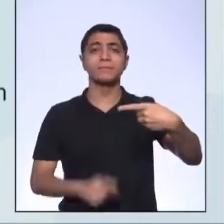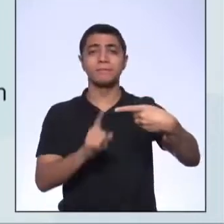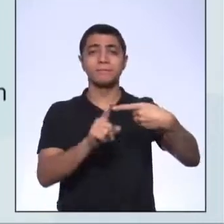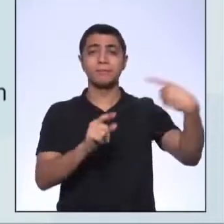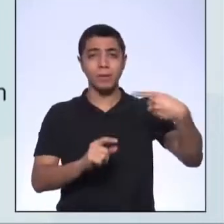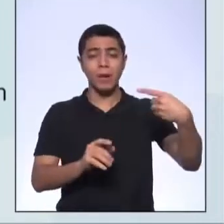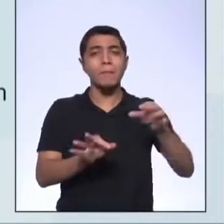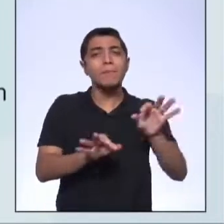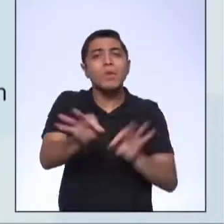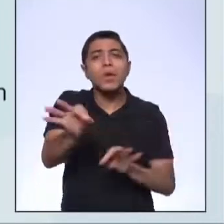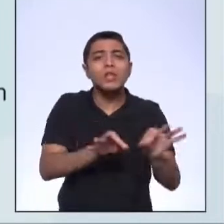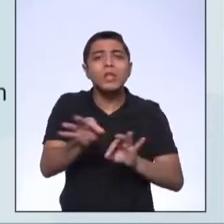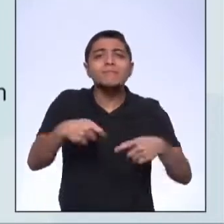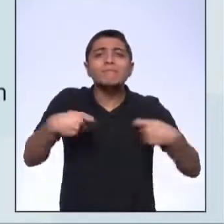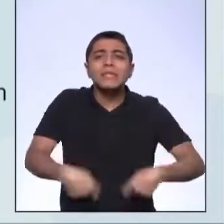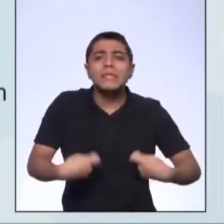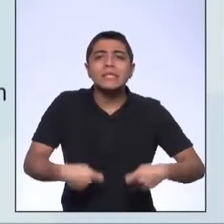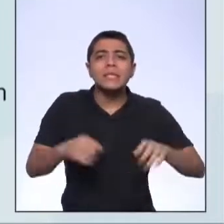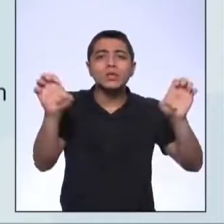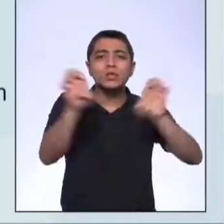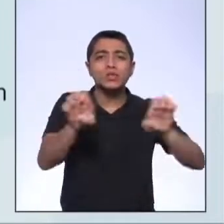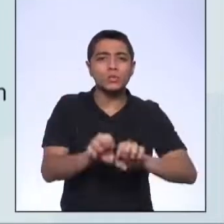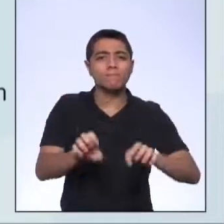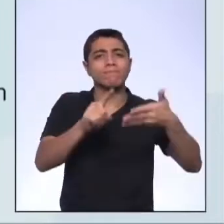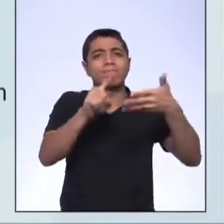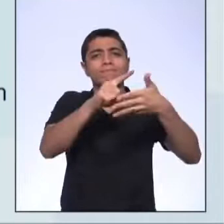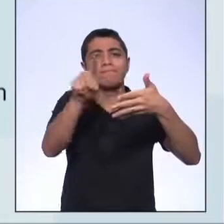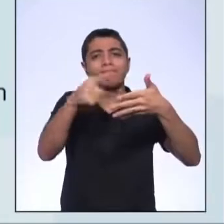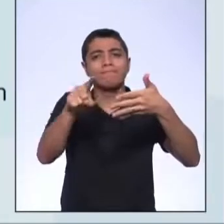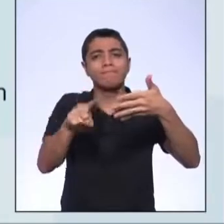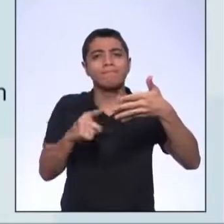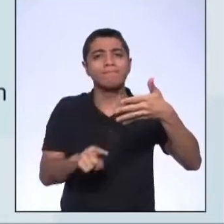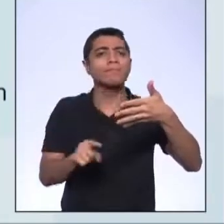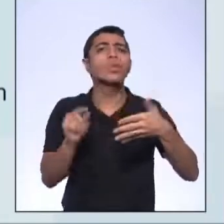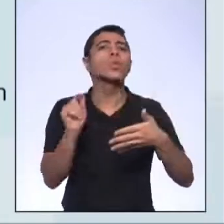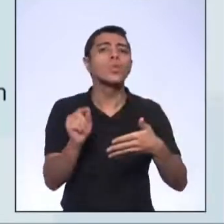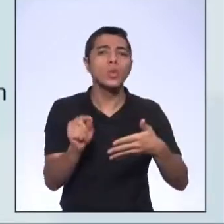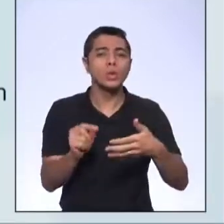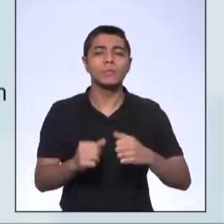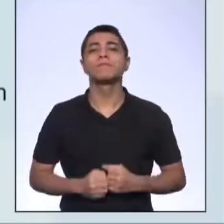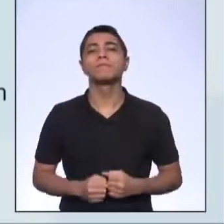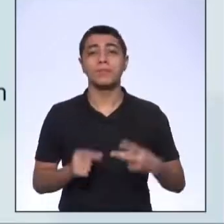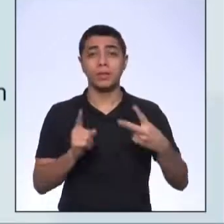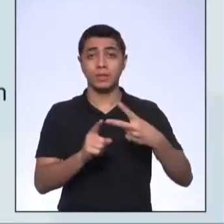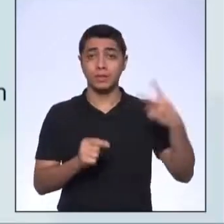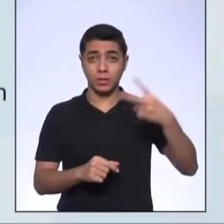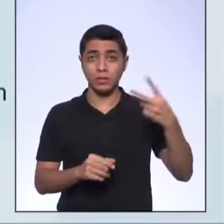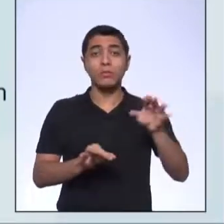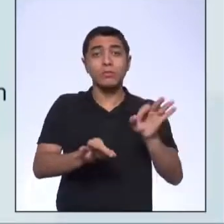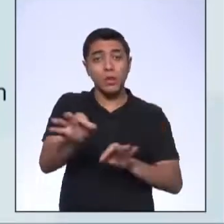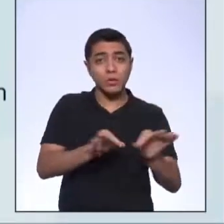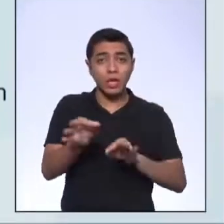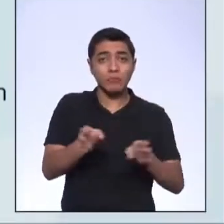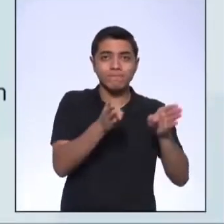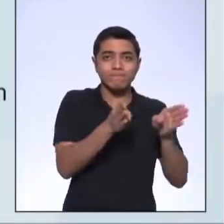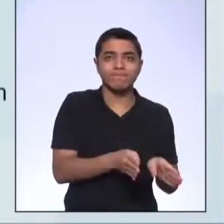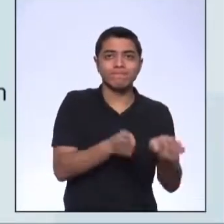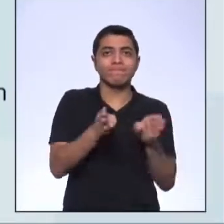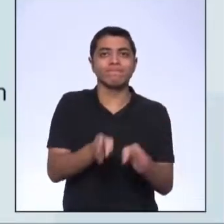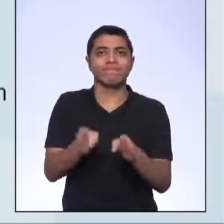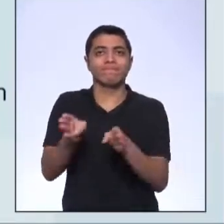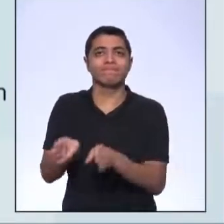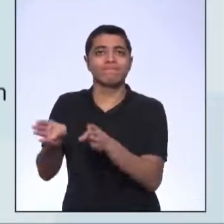projeto segunda por quê que é importante o registro de cada etapa do projeto terceiro